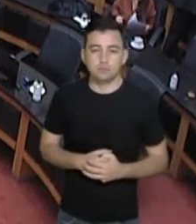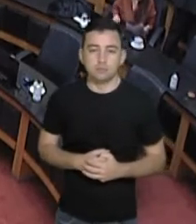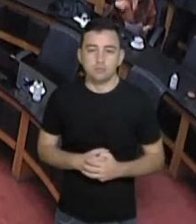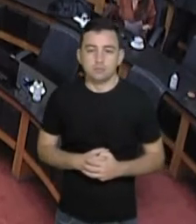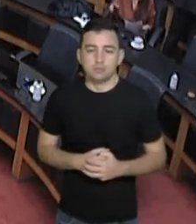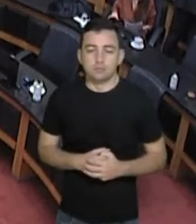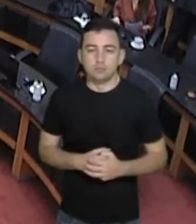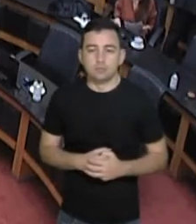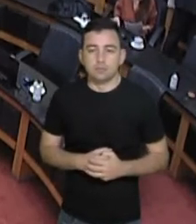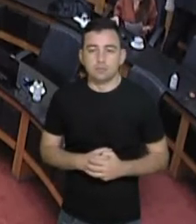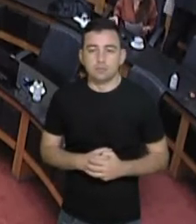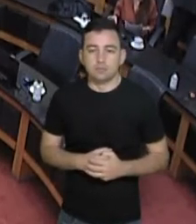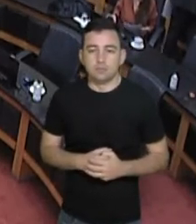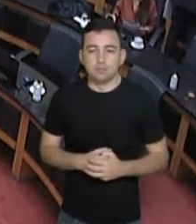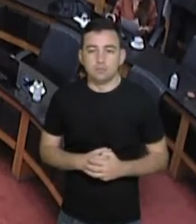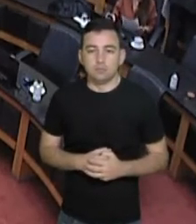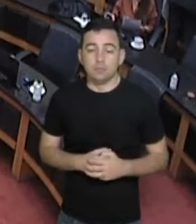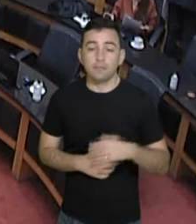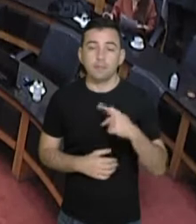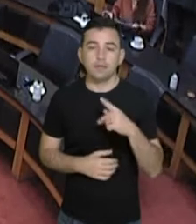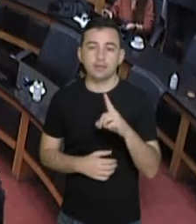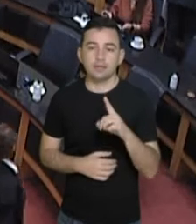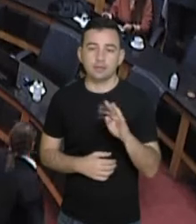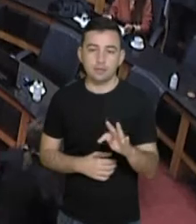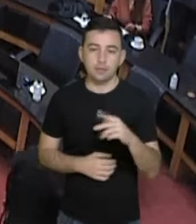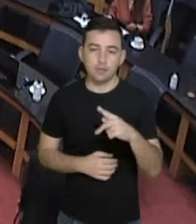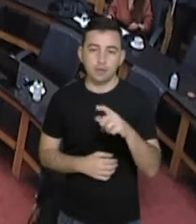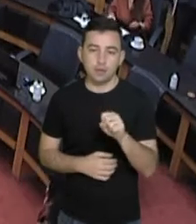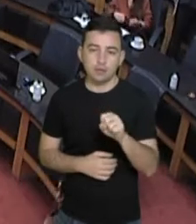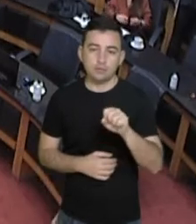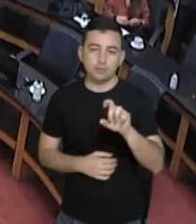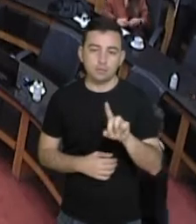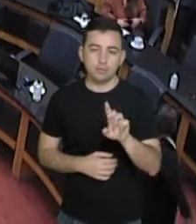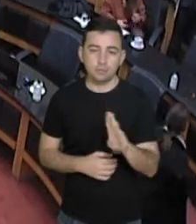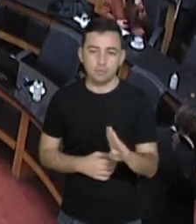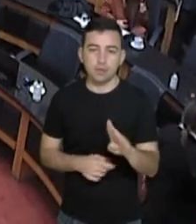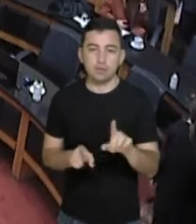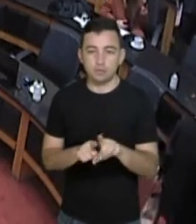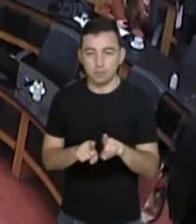O bloco faz parte do PDT, PSDB e Republicanos.